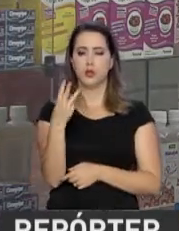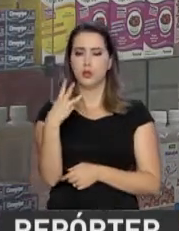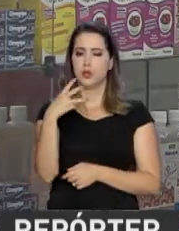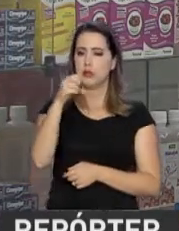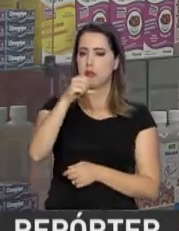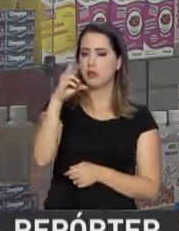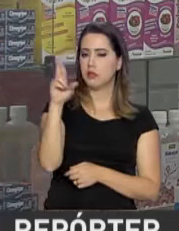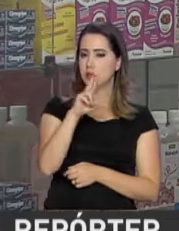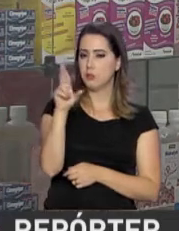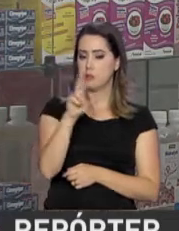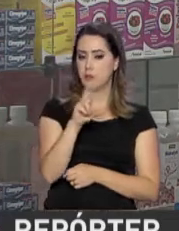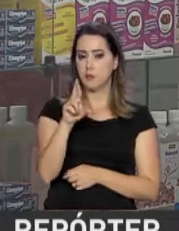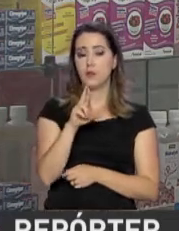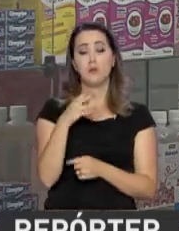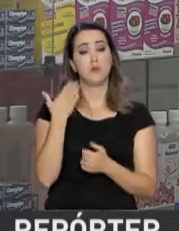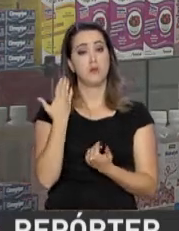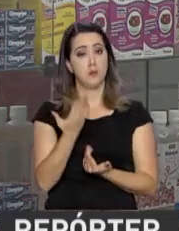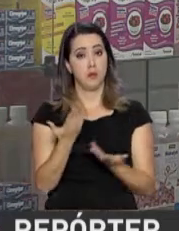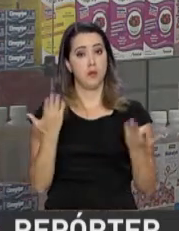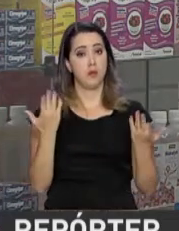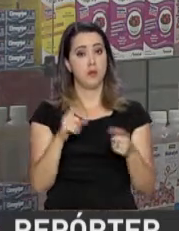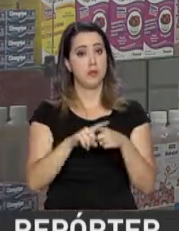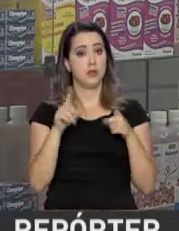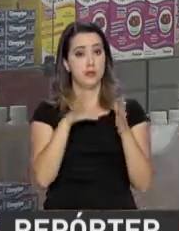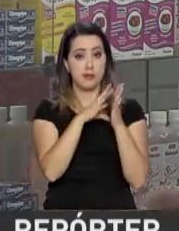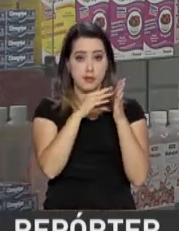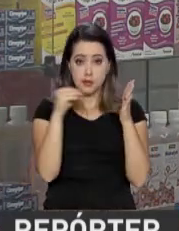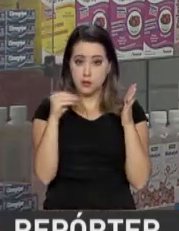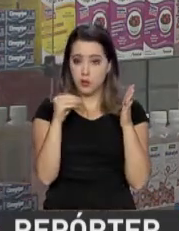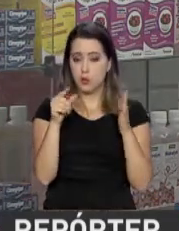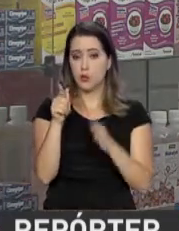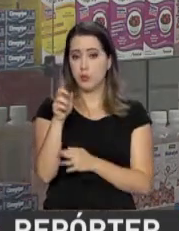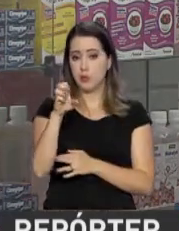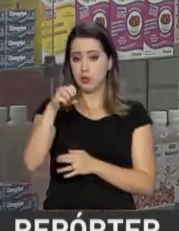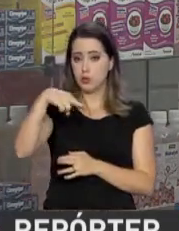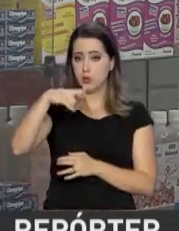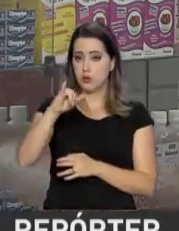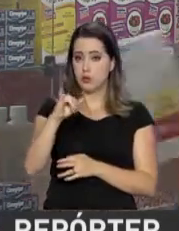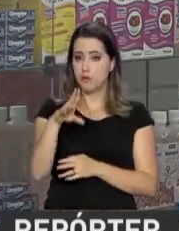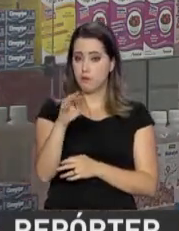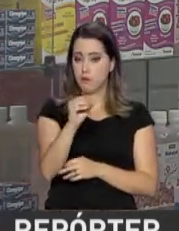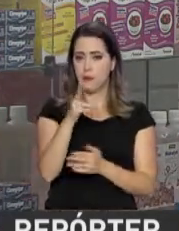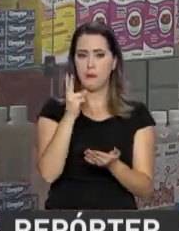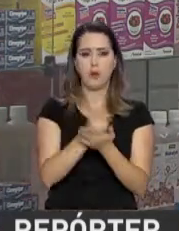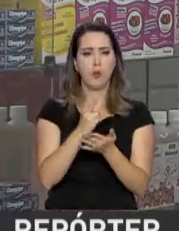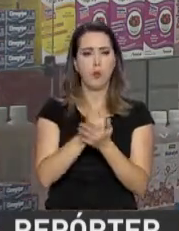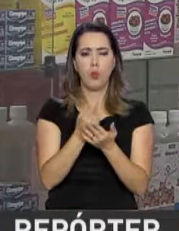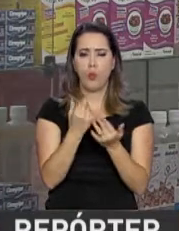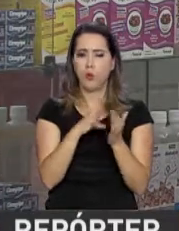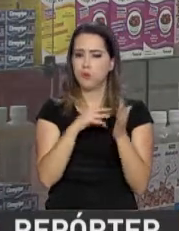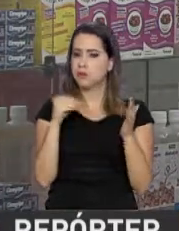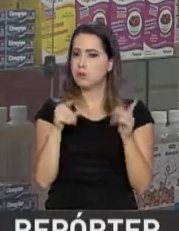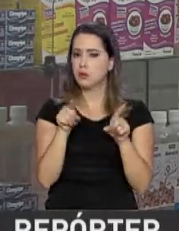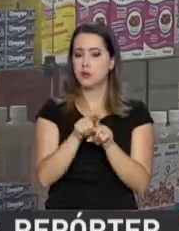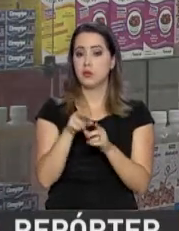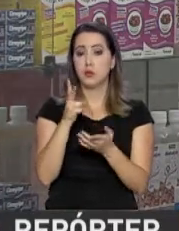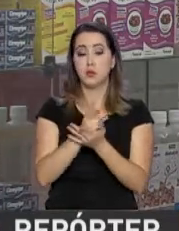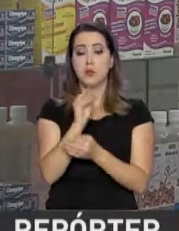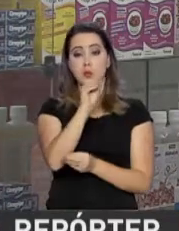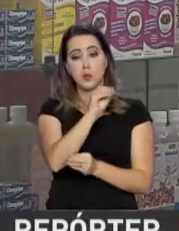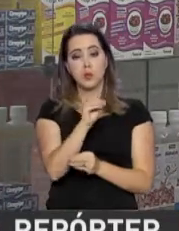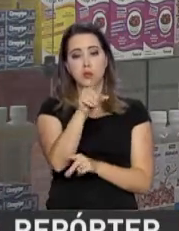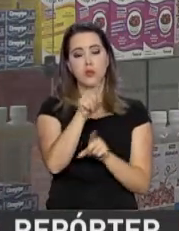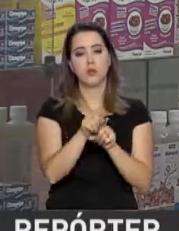nove reais e cinquenta e cinco centavos mas o genérico com a mesma fórmula para o mesmo tratamento